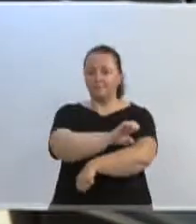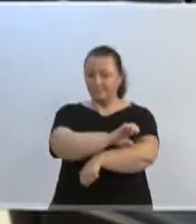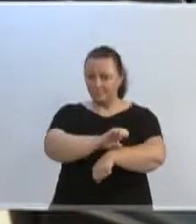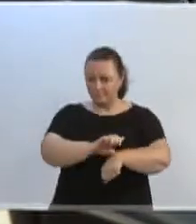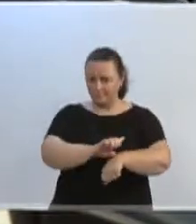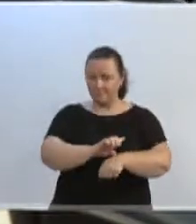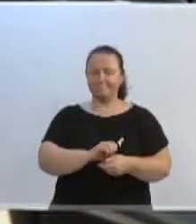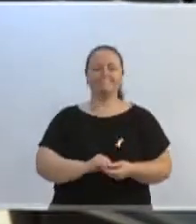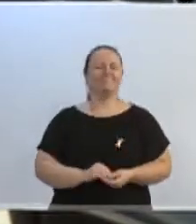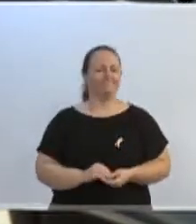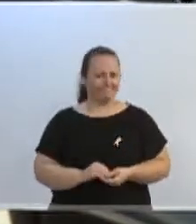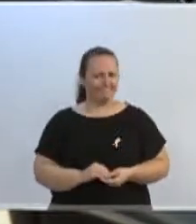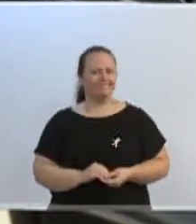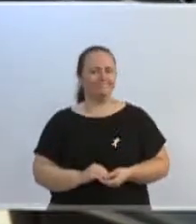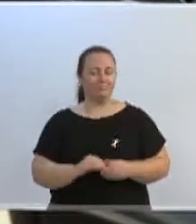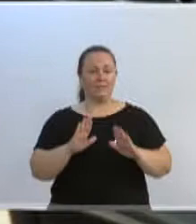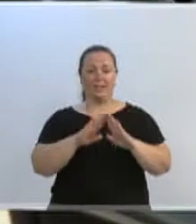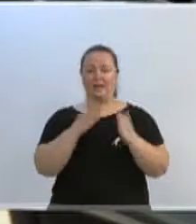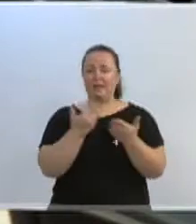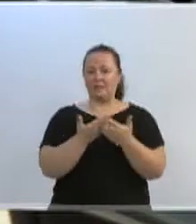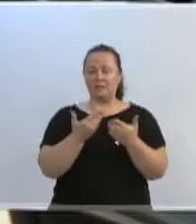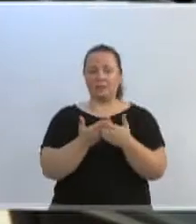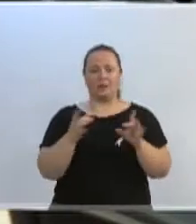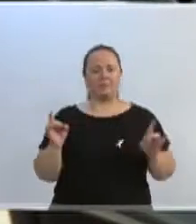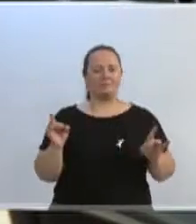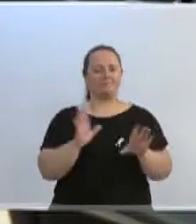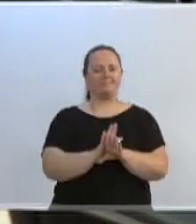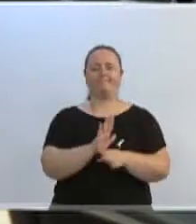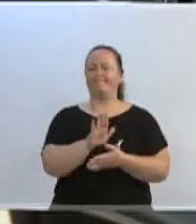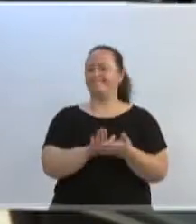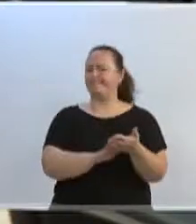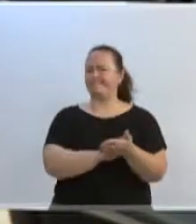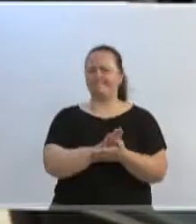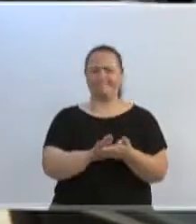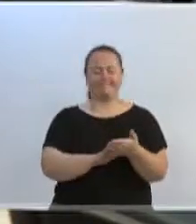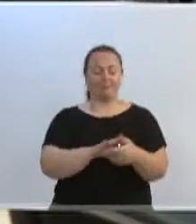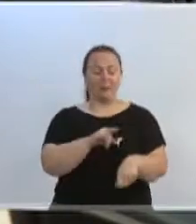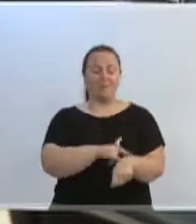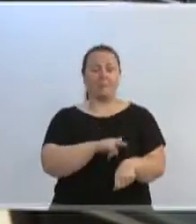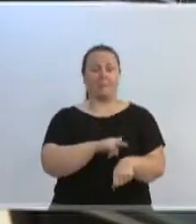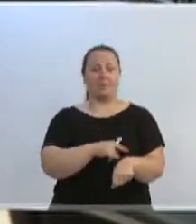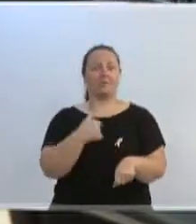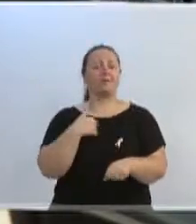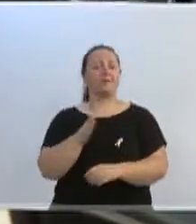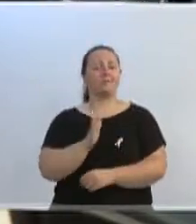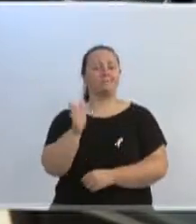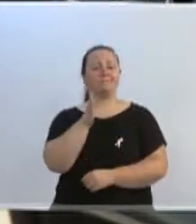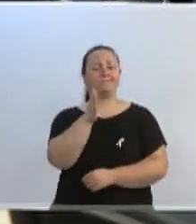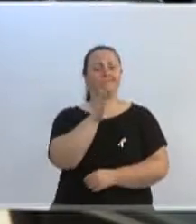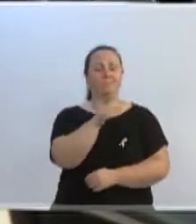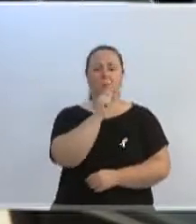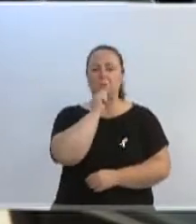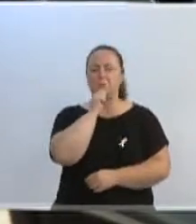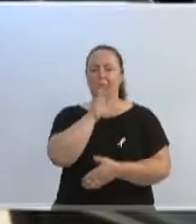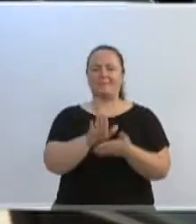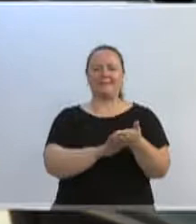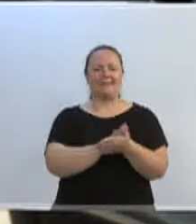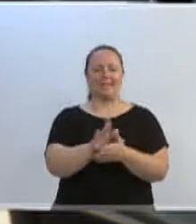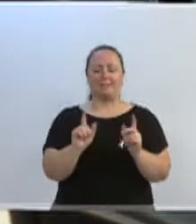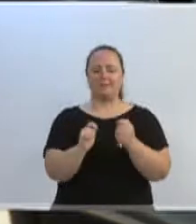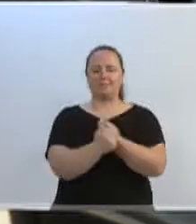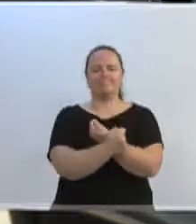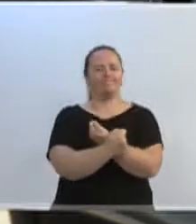escolas que não estão preparadas, não tem as bancadas, principalmente os banheiros, que eu já visitei algumas, não encontrei nada preparado